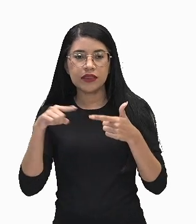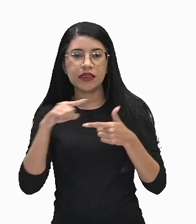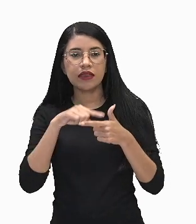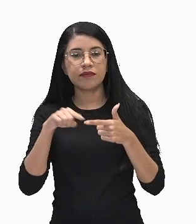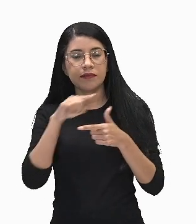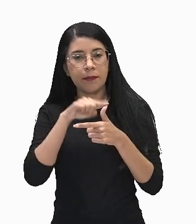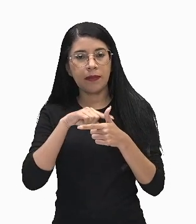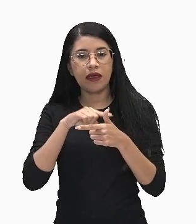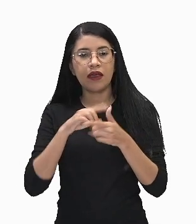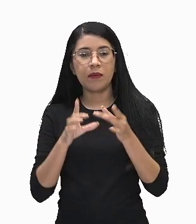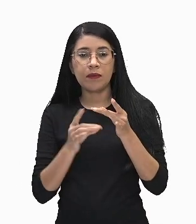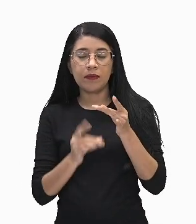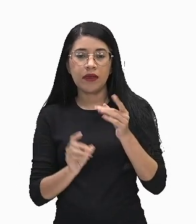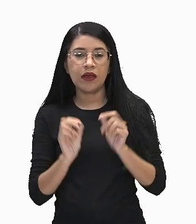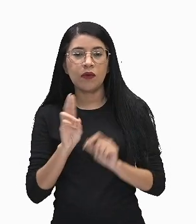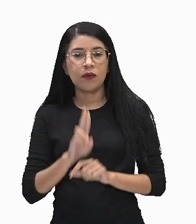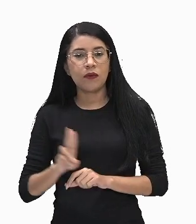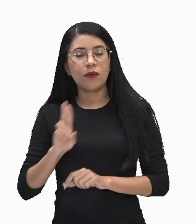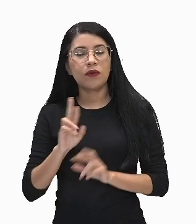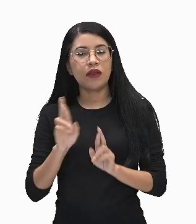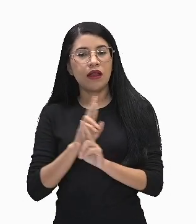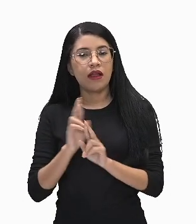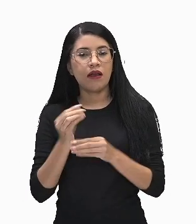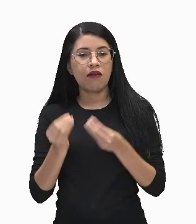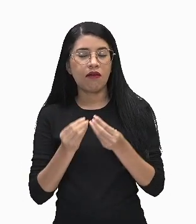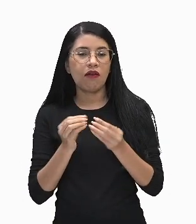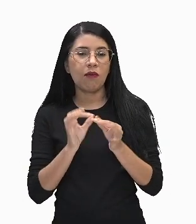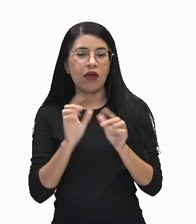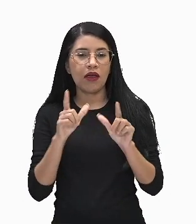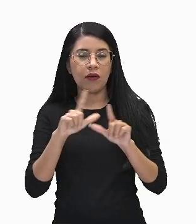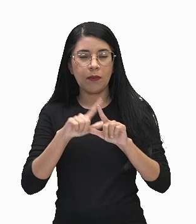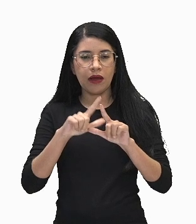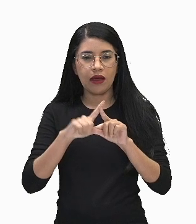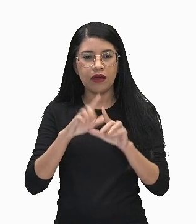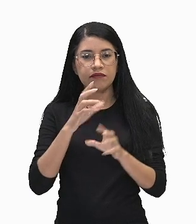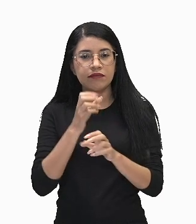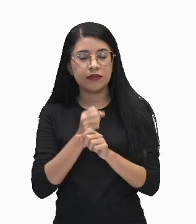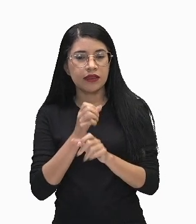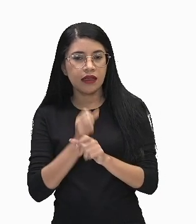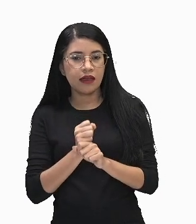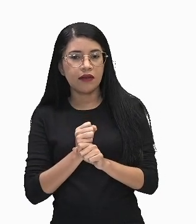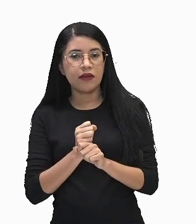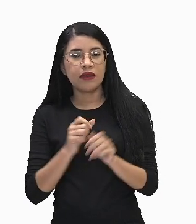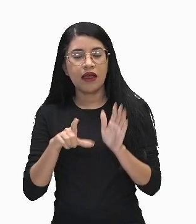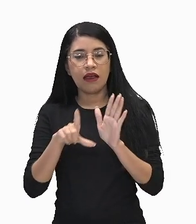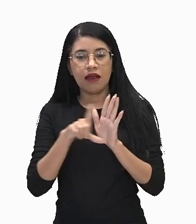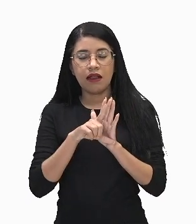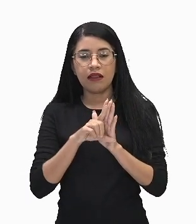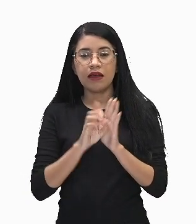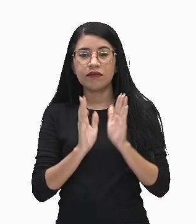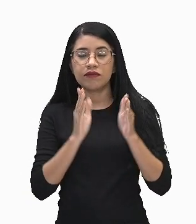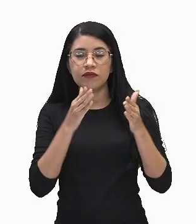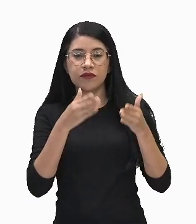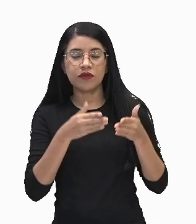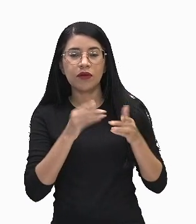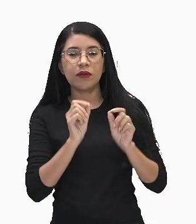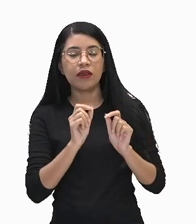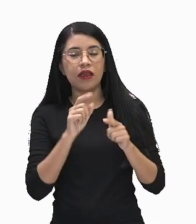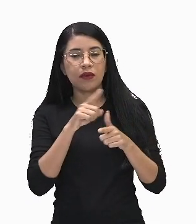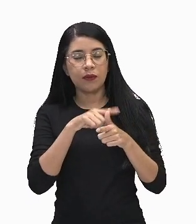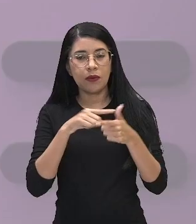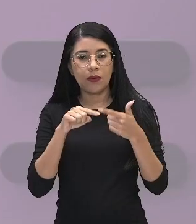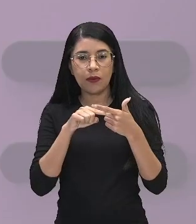detalhamento é a aplicação das relações métricas em um triângulo qualquer. E aí nós iremos trabalhar especificamente a lei